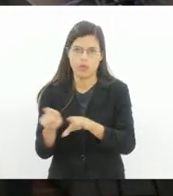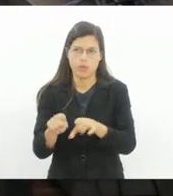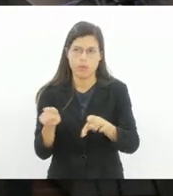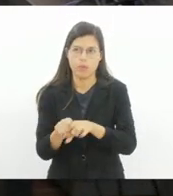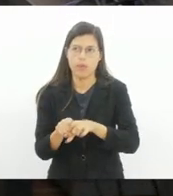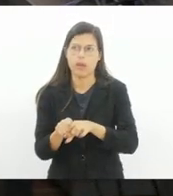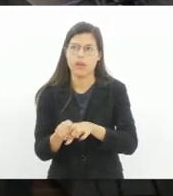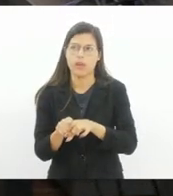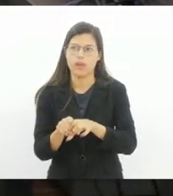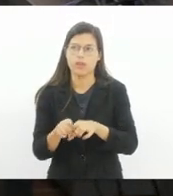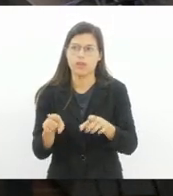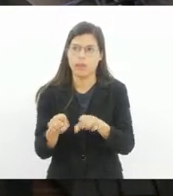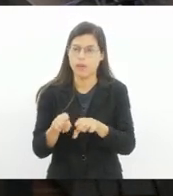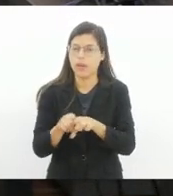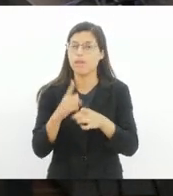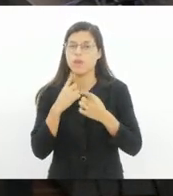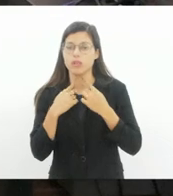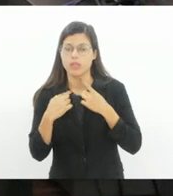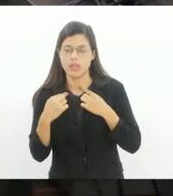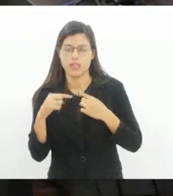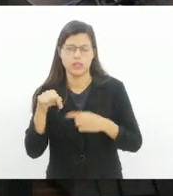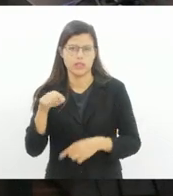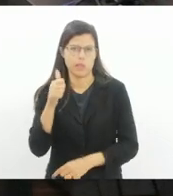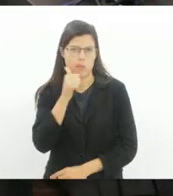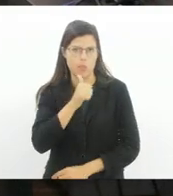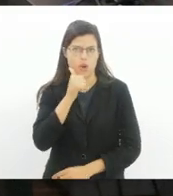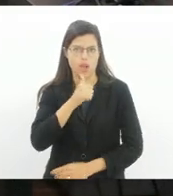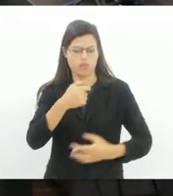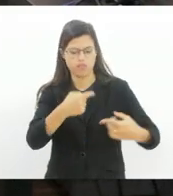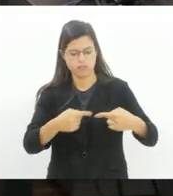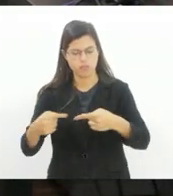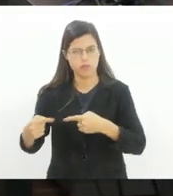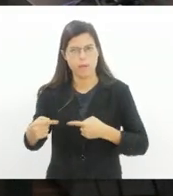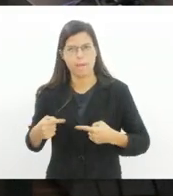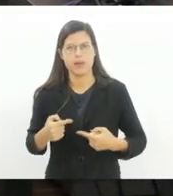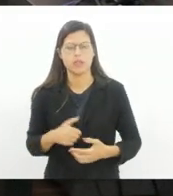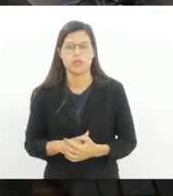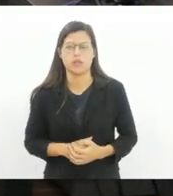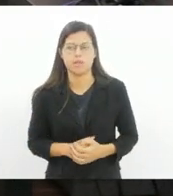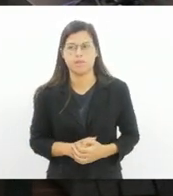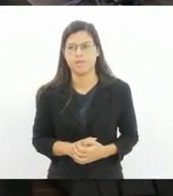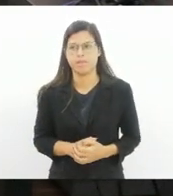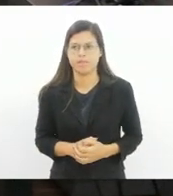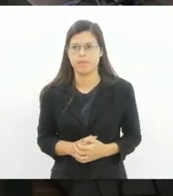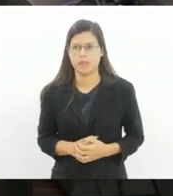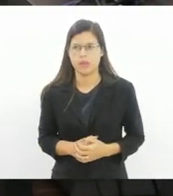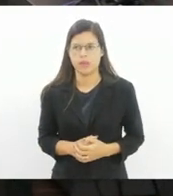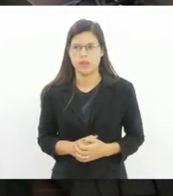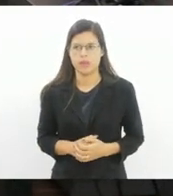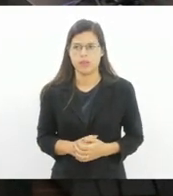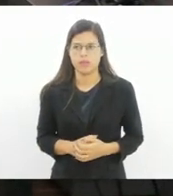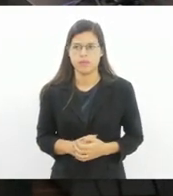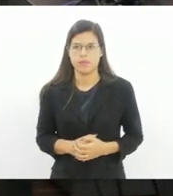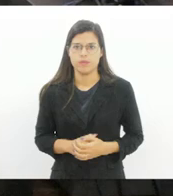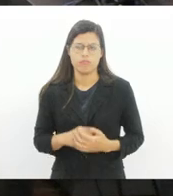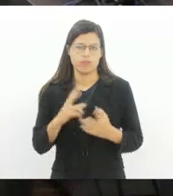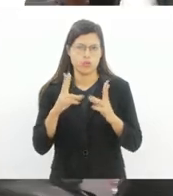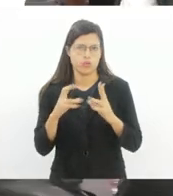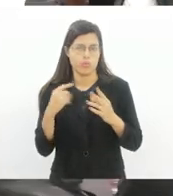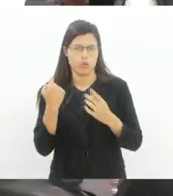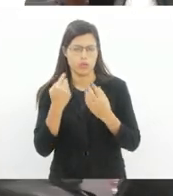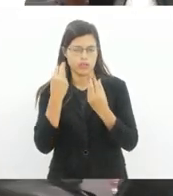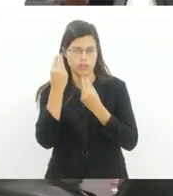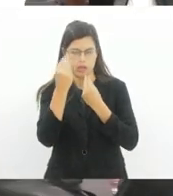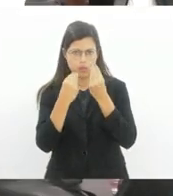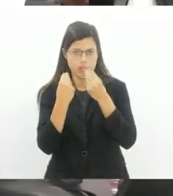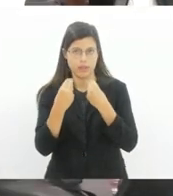recolocar o desejo da mulher, uhum, também, né, no debate da nossa sexualidade. Enfim, por fim,